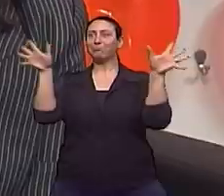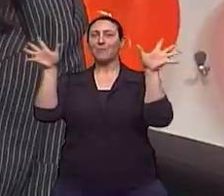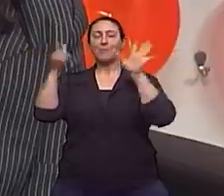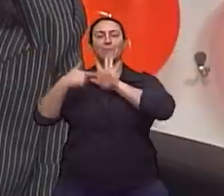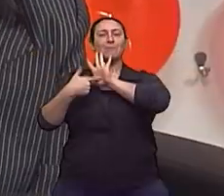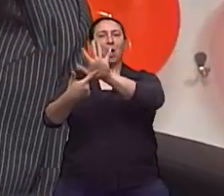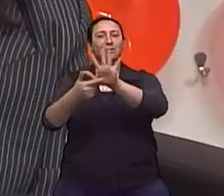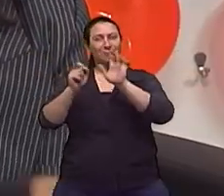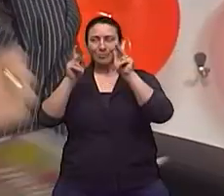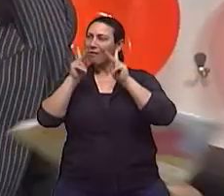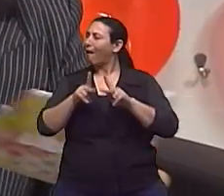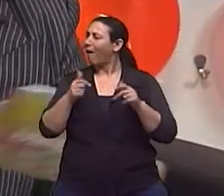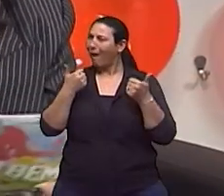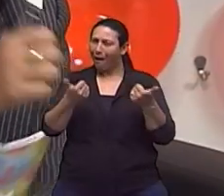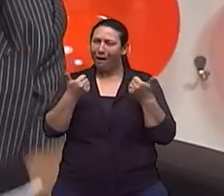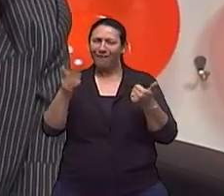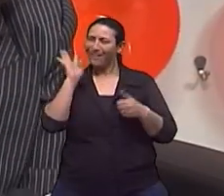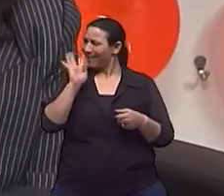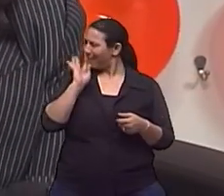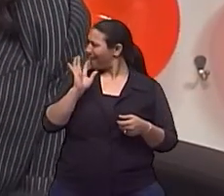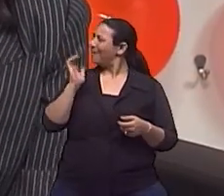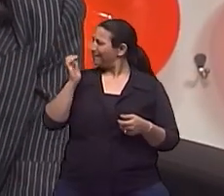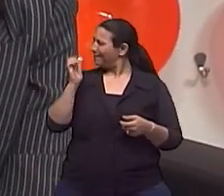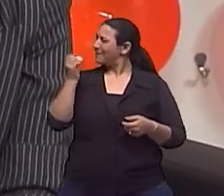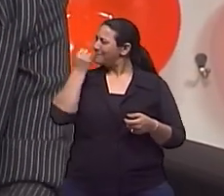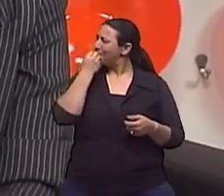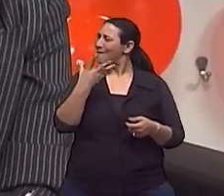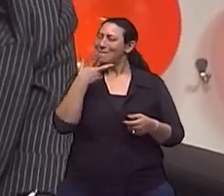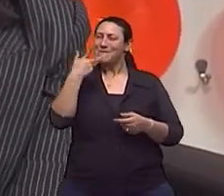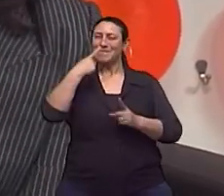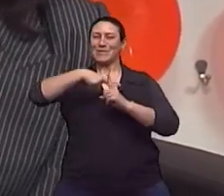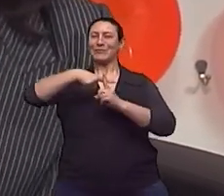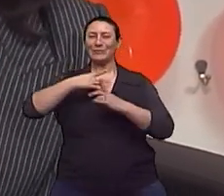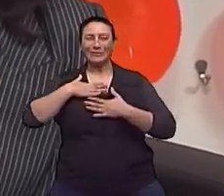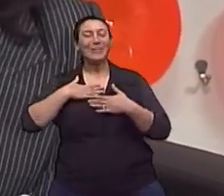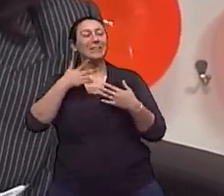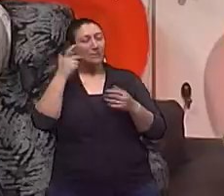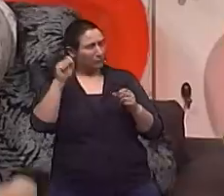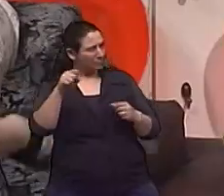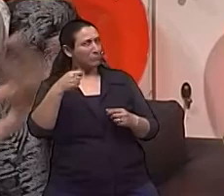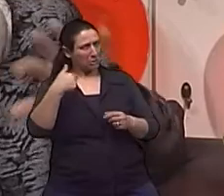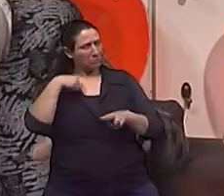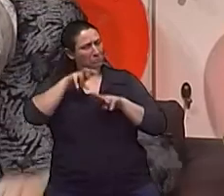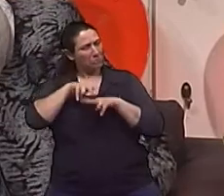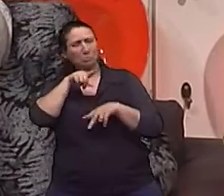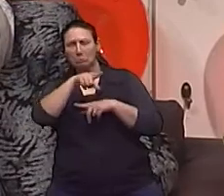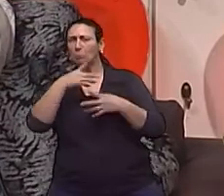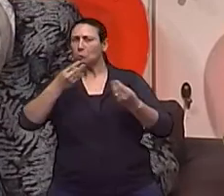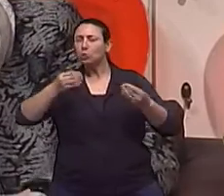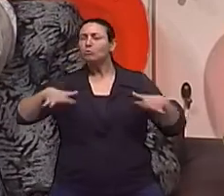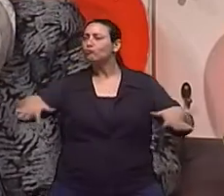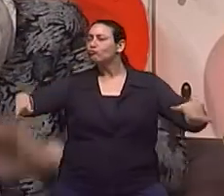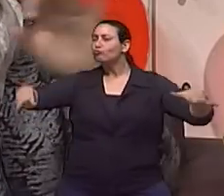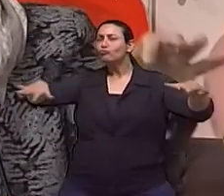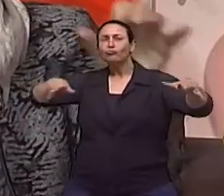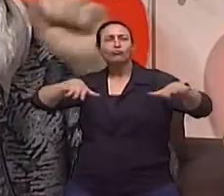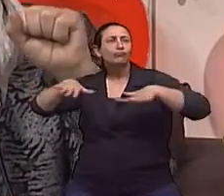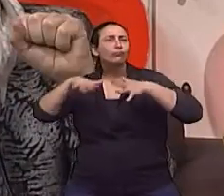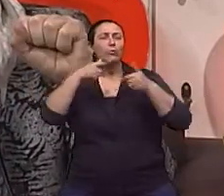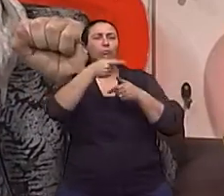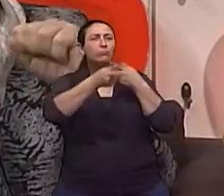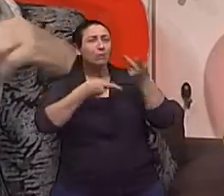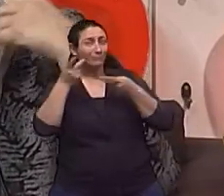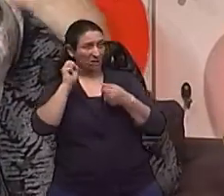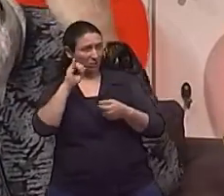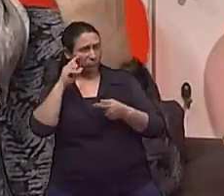Ai aqui vídeo que eu vou boy aí né eu tava sentadinha de percebendo isso dominoni né E